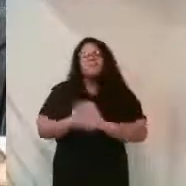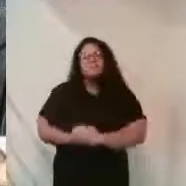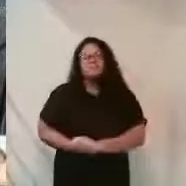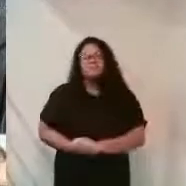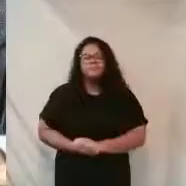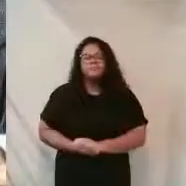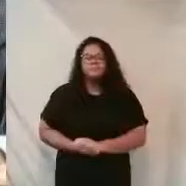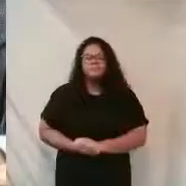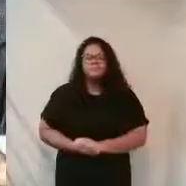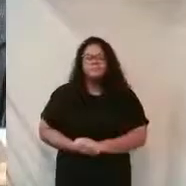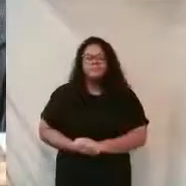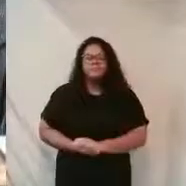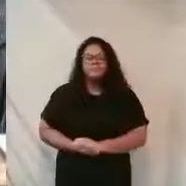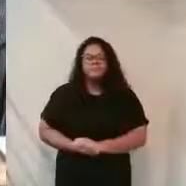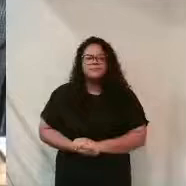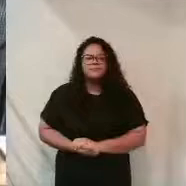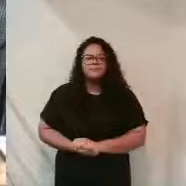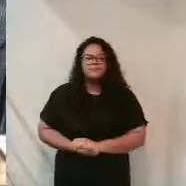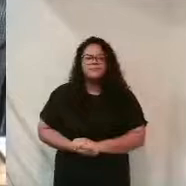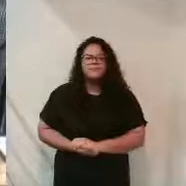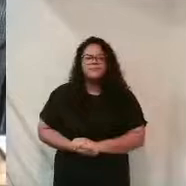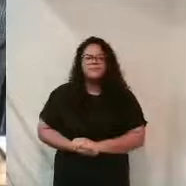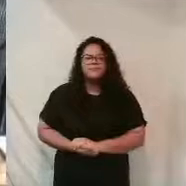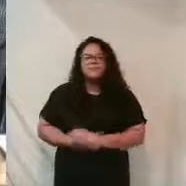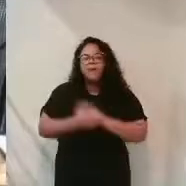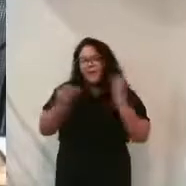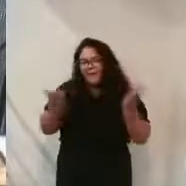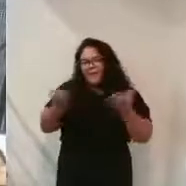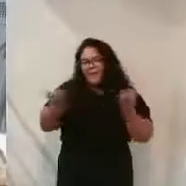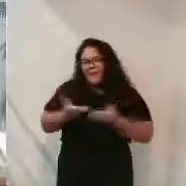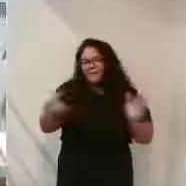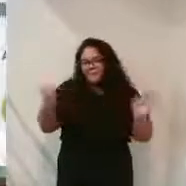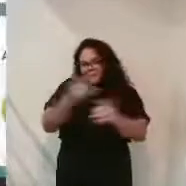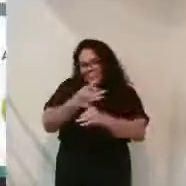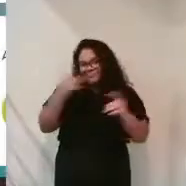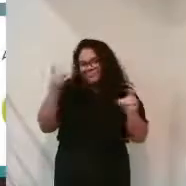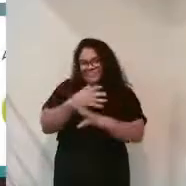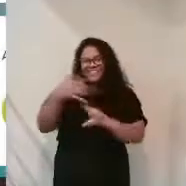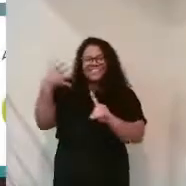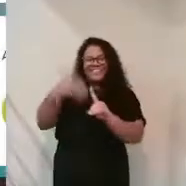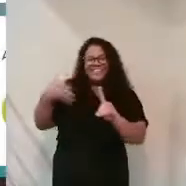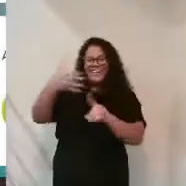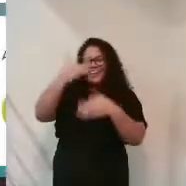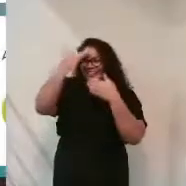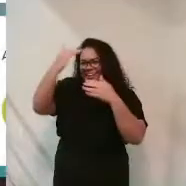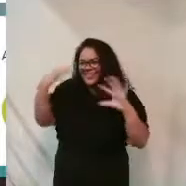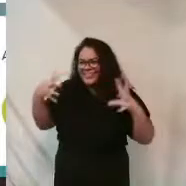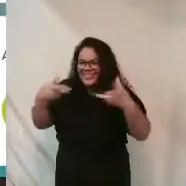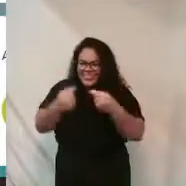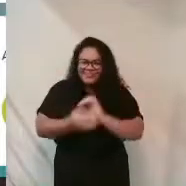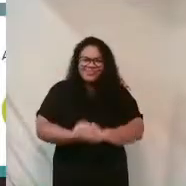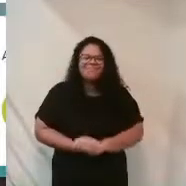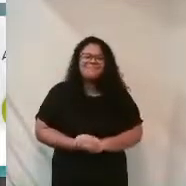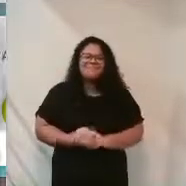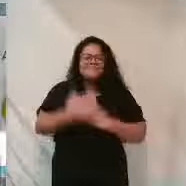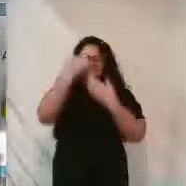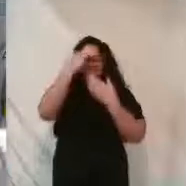atentas. Para eu não tomar choque, eu vou aqui para o final da apresentação. Agradeço a atenção de todos e fico à disposição.